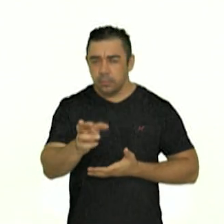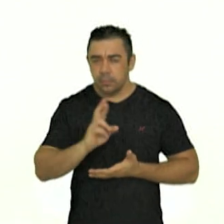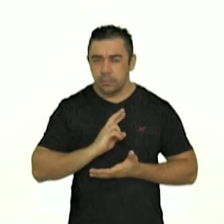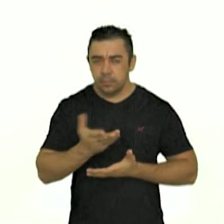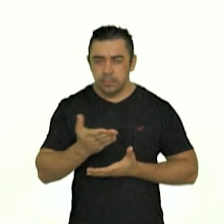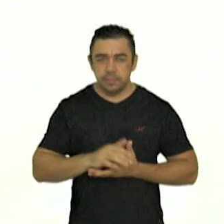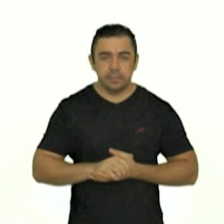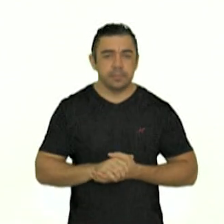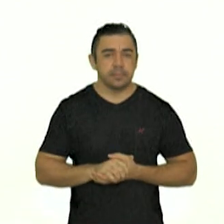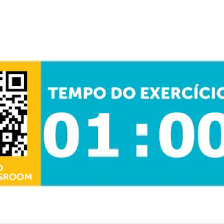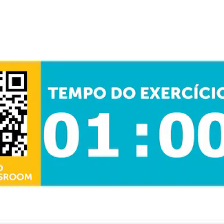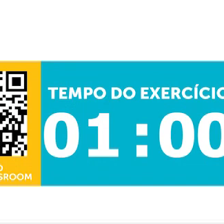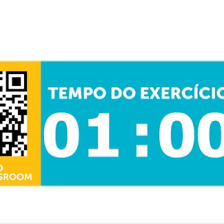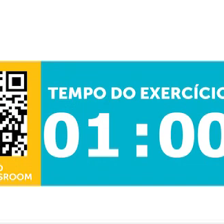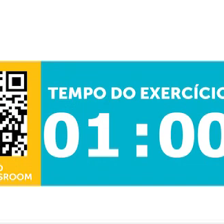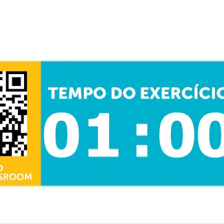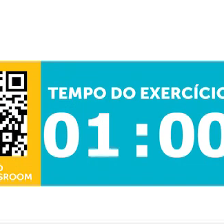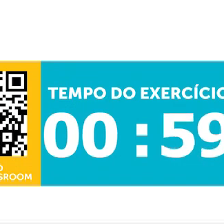já volta.